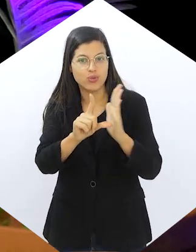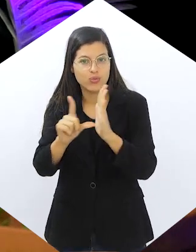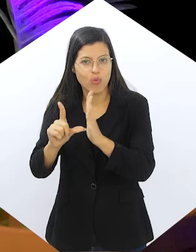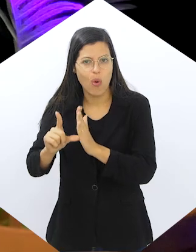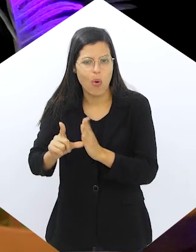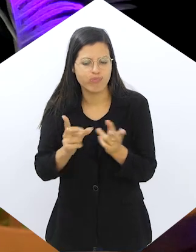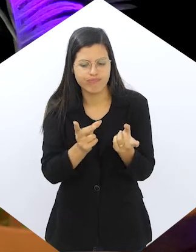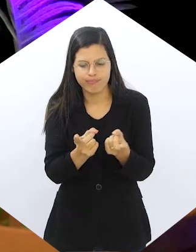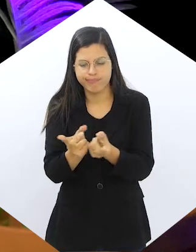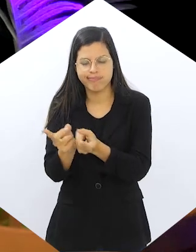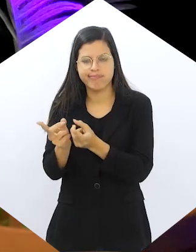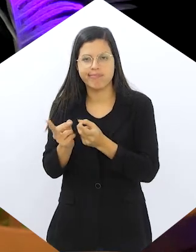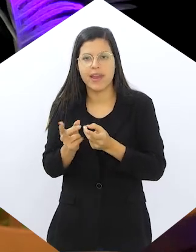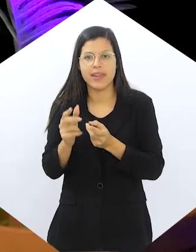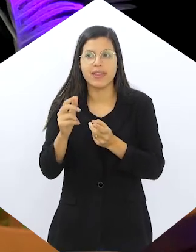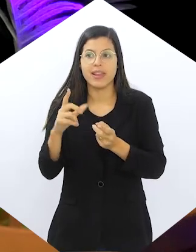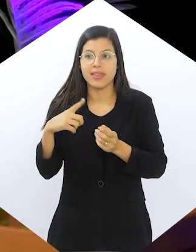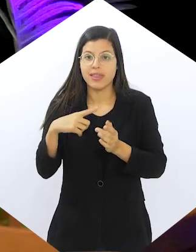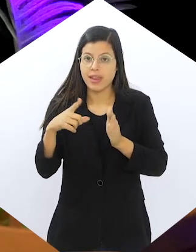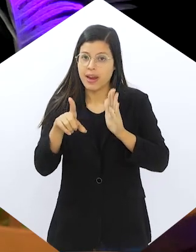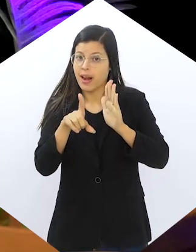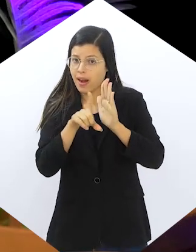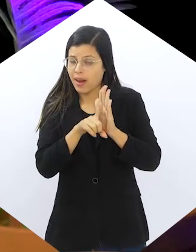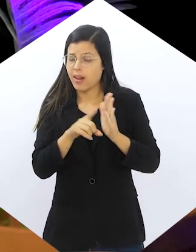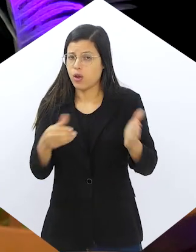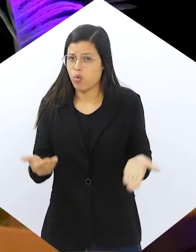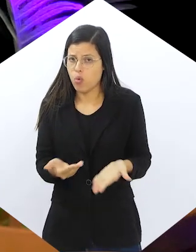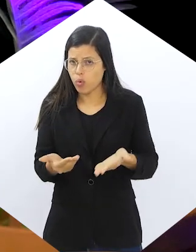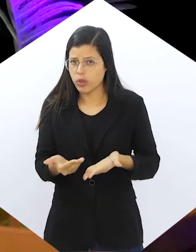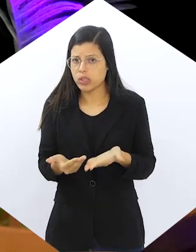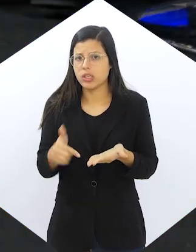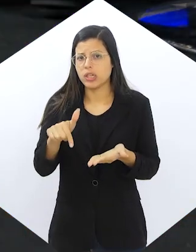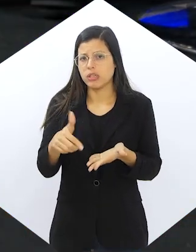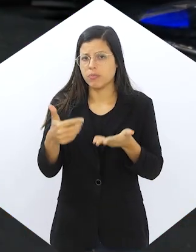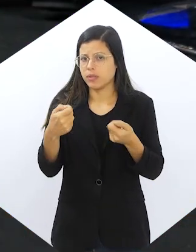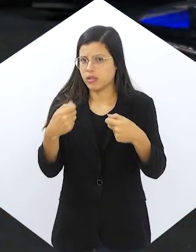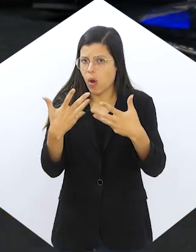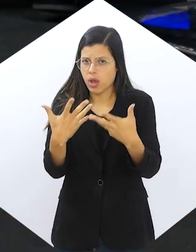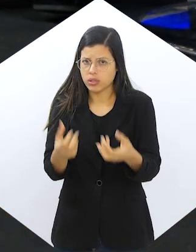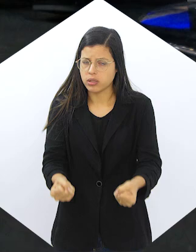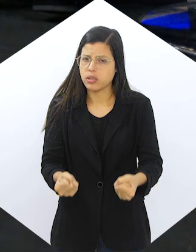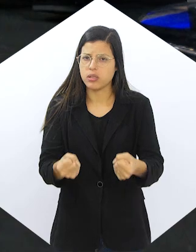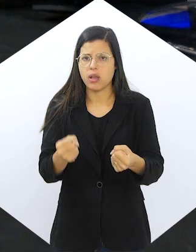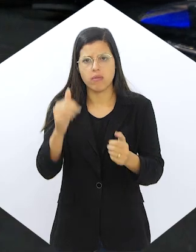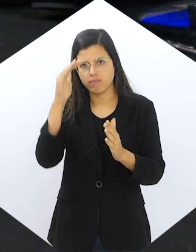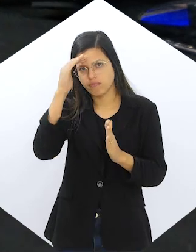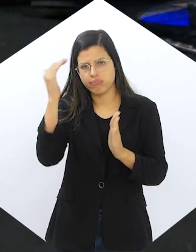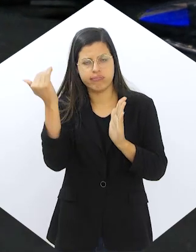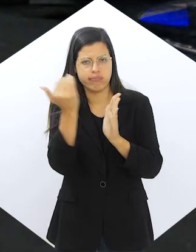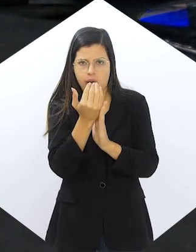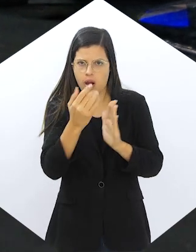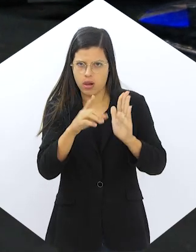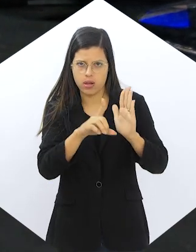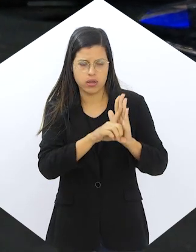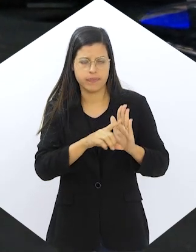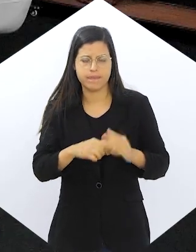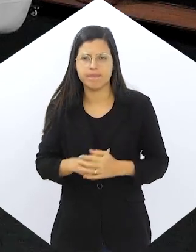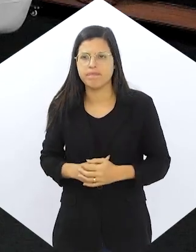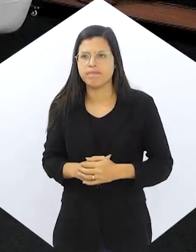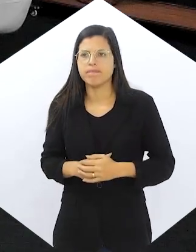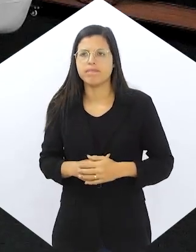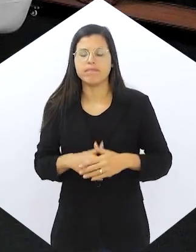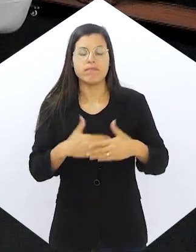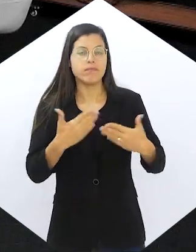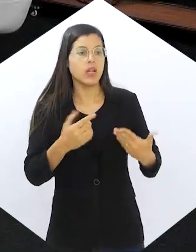comércio, hoje em dia, que já existe a lei, é eles aceitarem que existe uma lei e que a lei tem que ser cumprida. Agora, lá